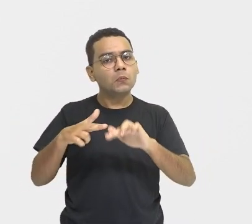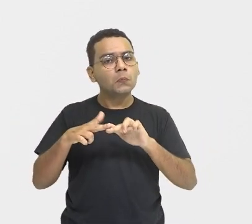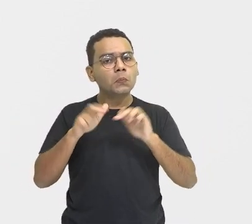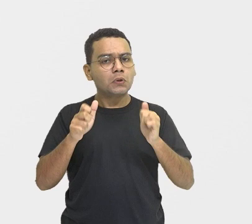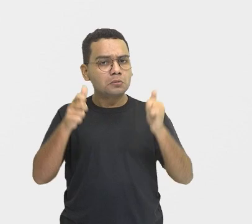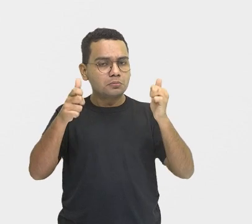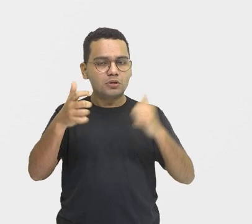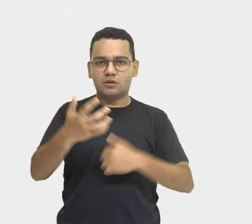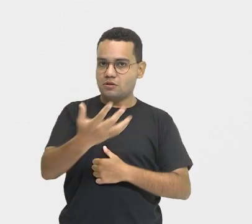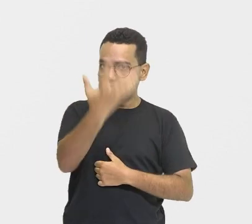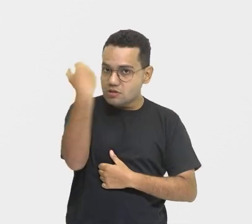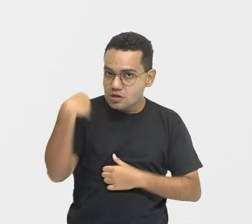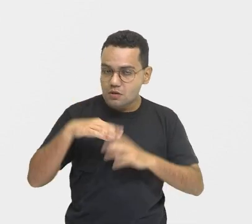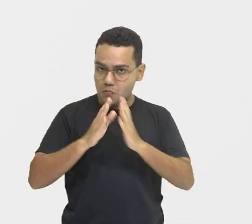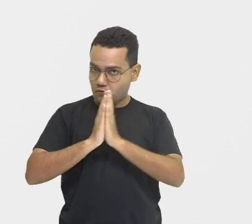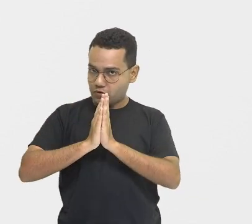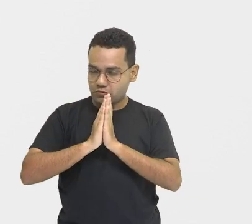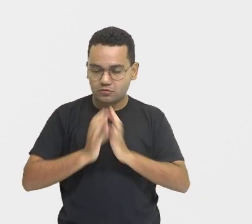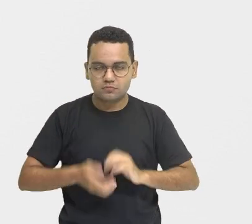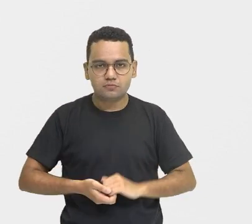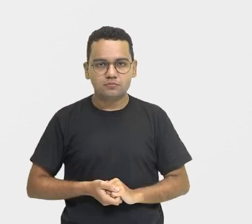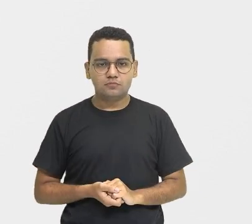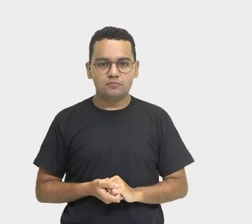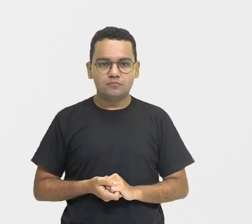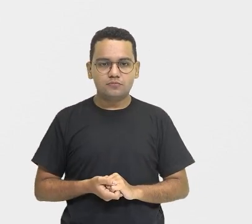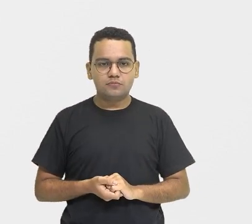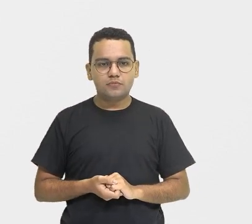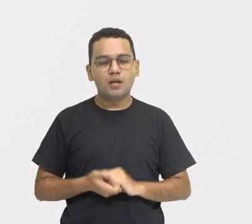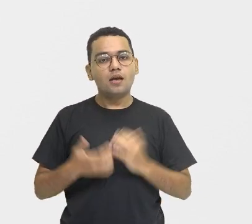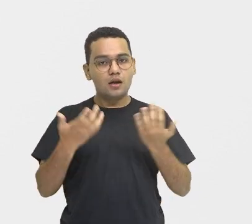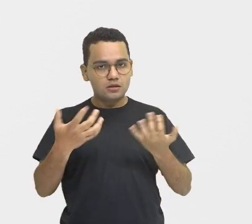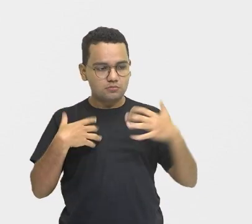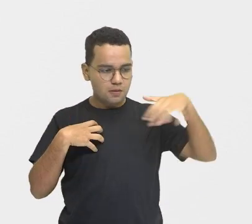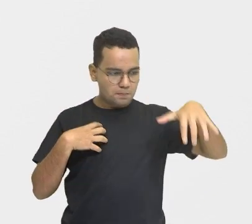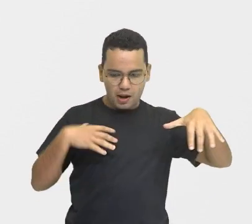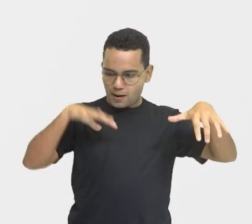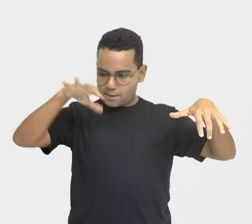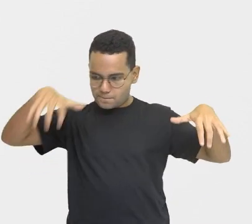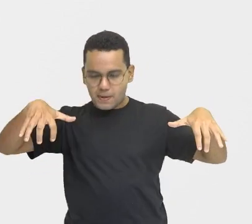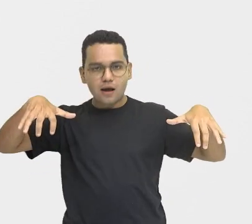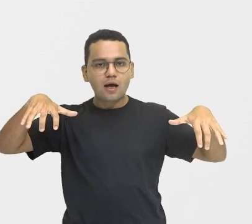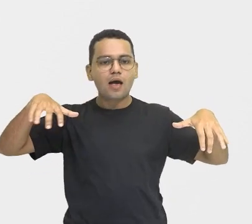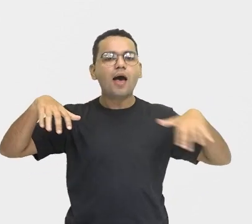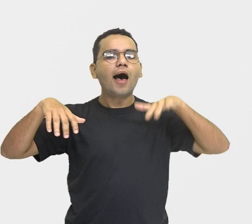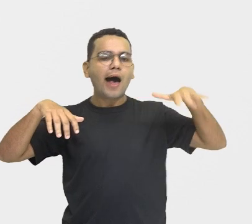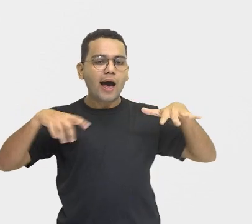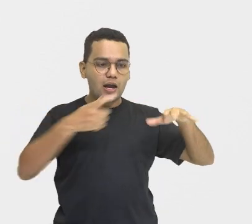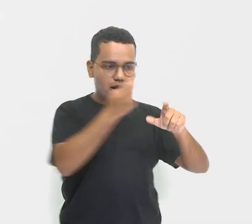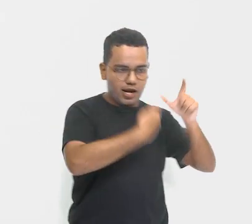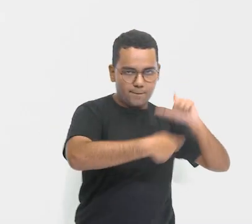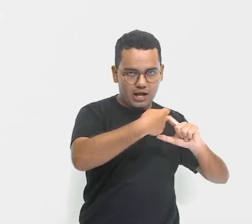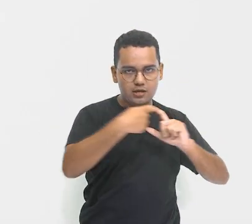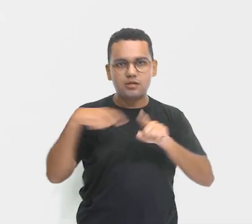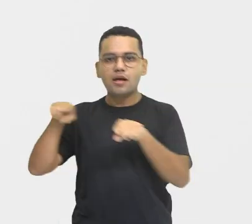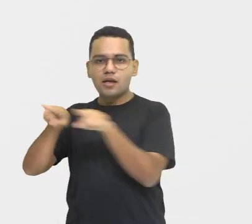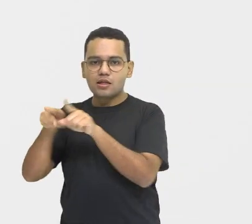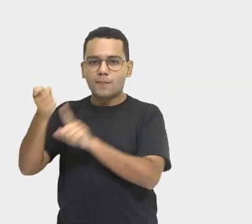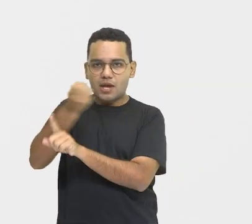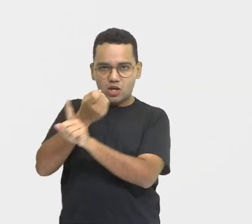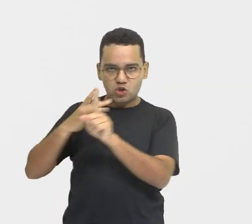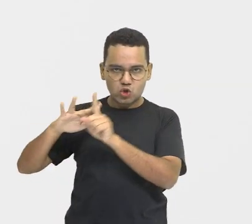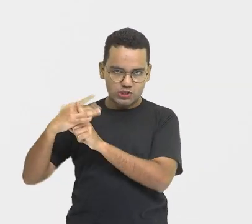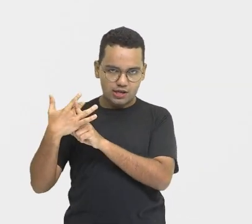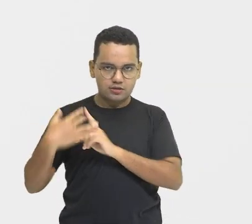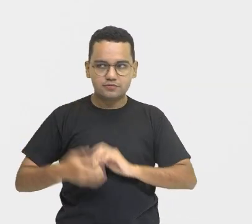devem esquecer. Nós vamos ter aqui a formação de dois blocos, o bloco capitalista e o bloco socialista. Quando eu